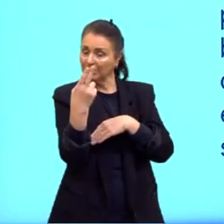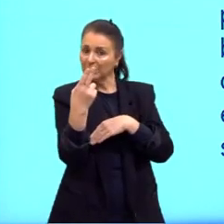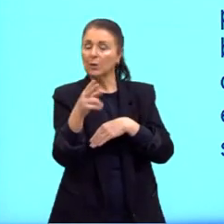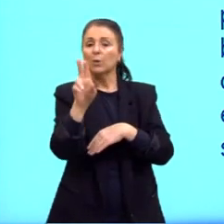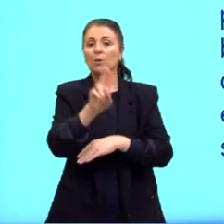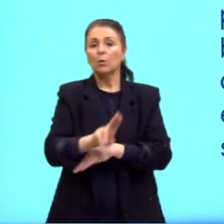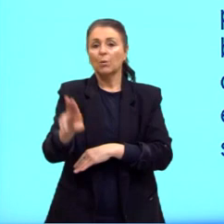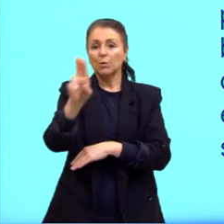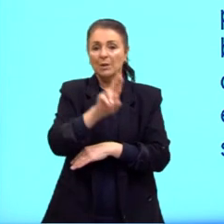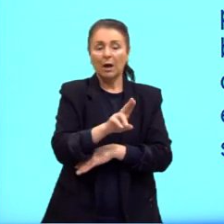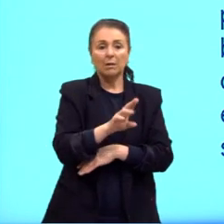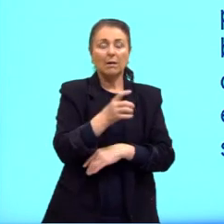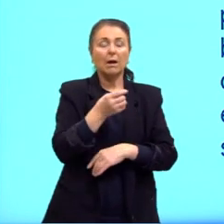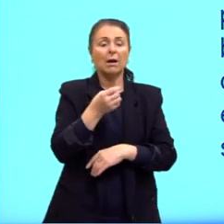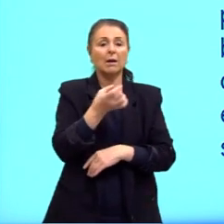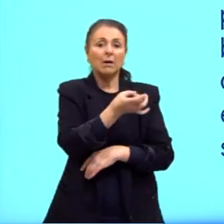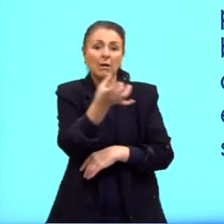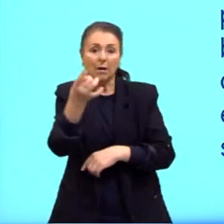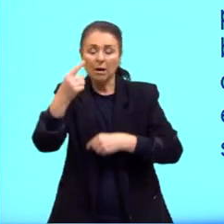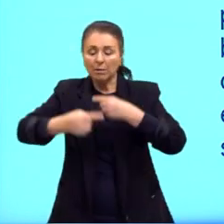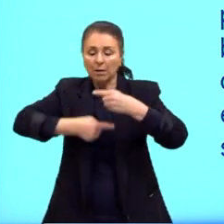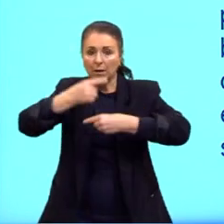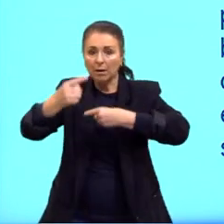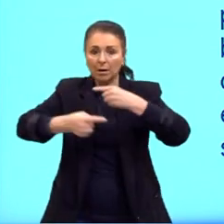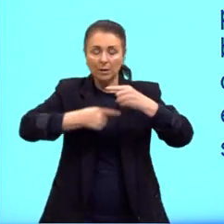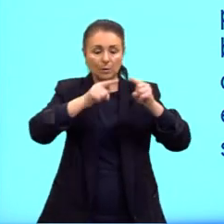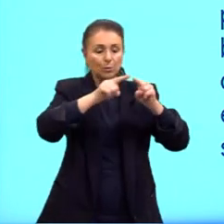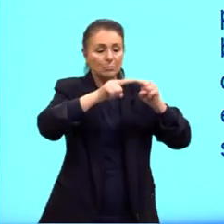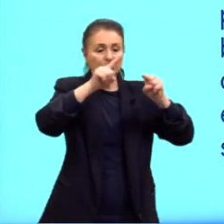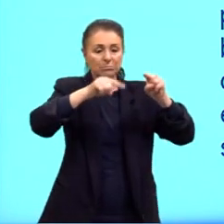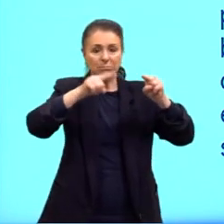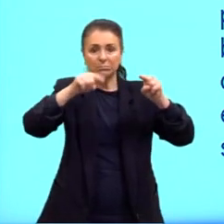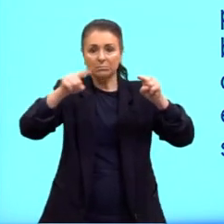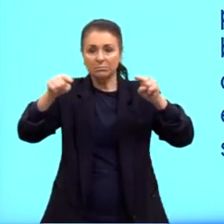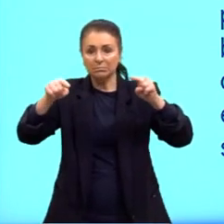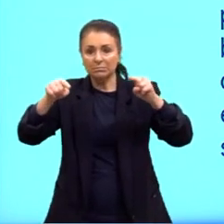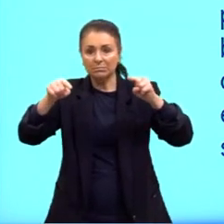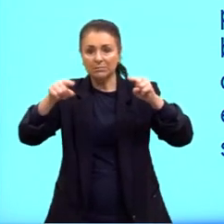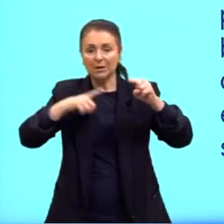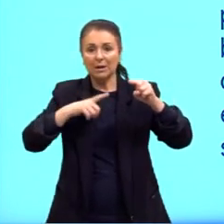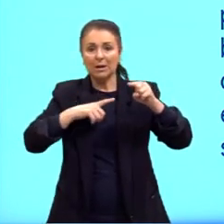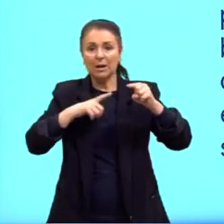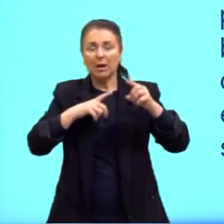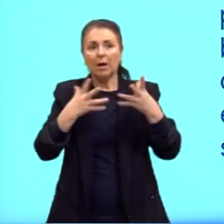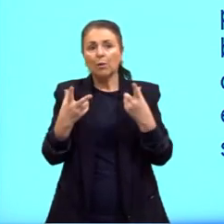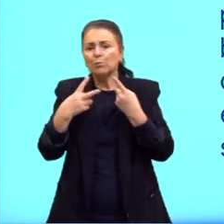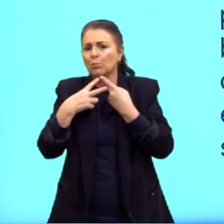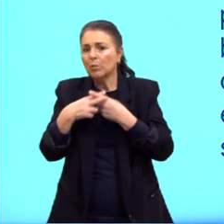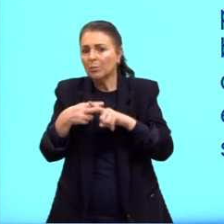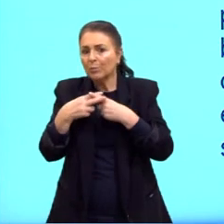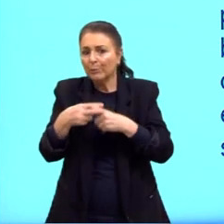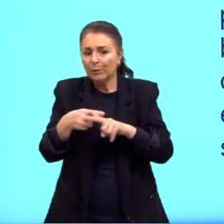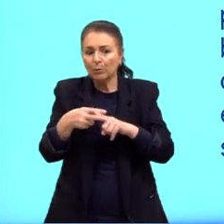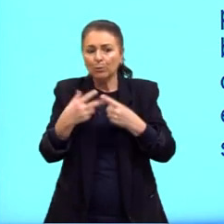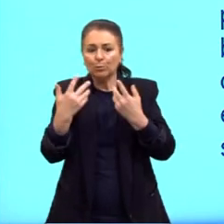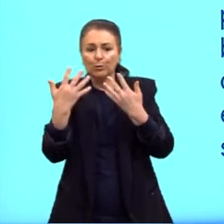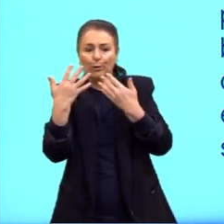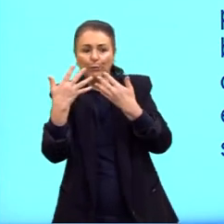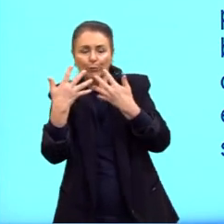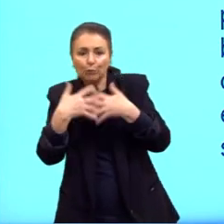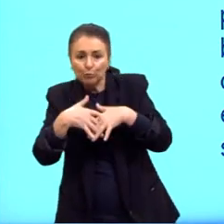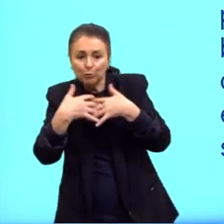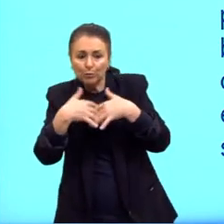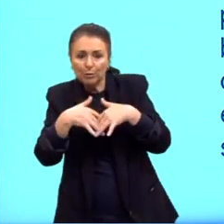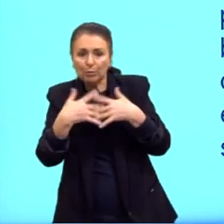aplicado em cada resistor em como a gente já viu né esse resistor Na verdade é um equipamento né que tá funcionando ali pode ser